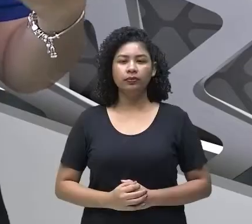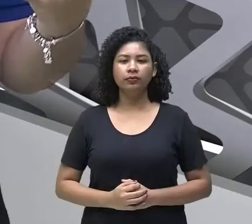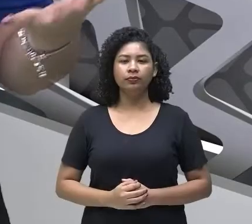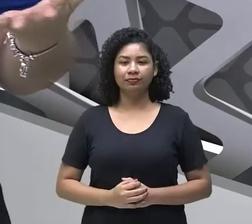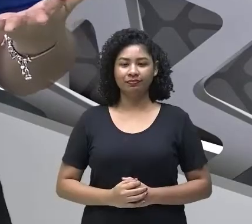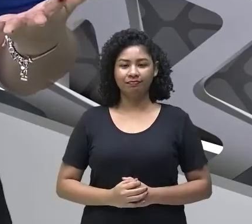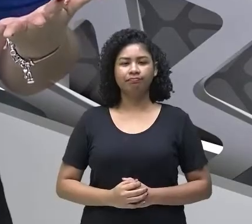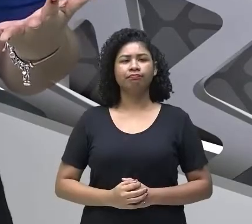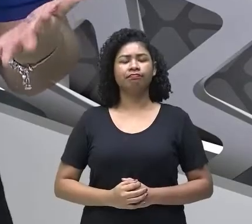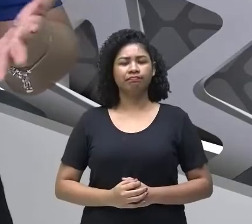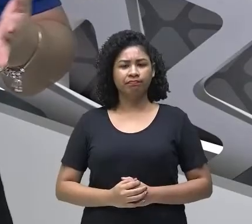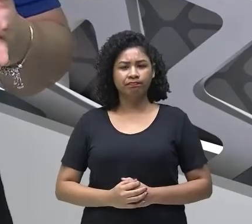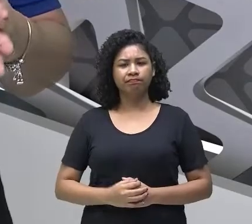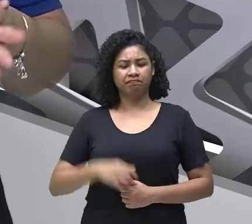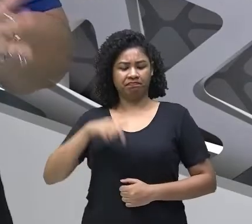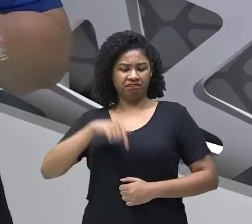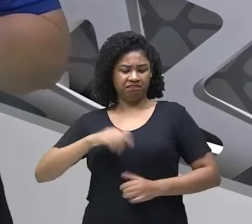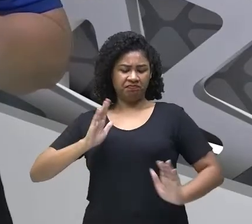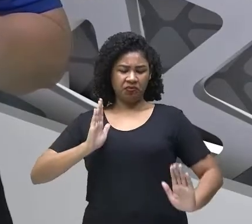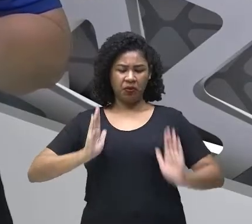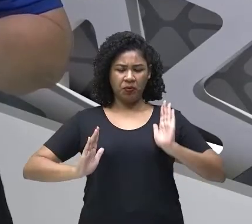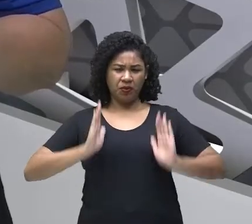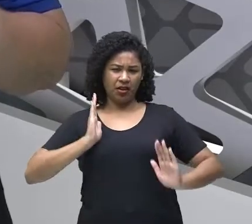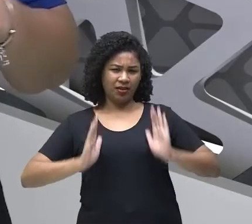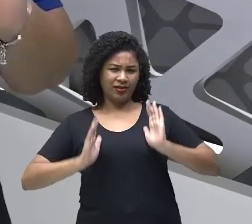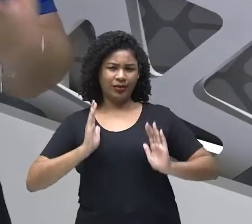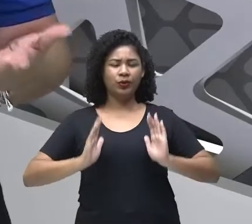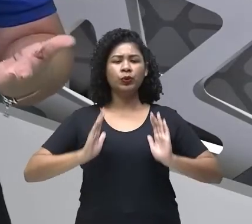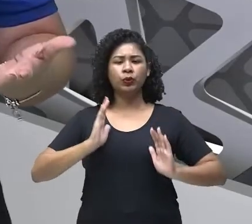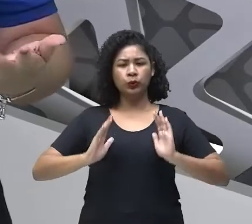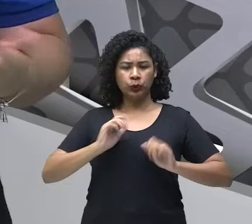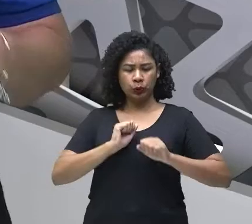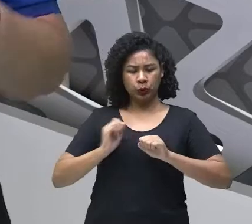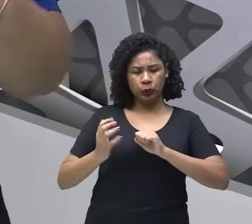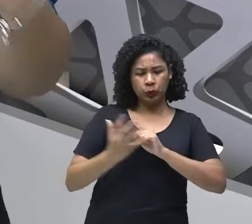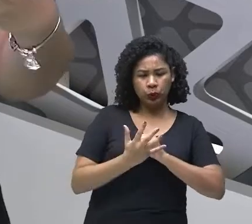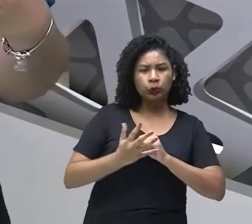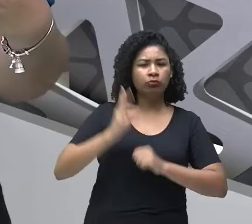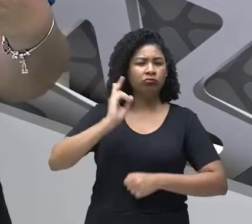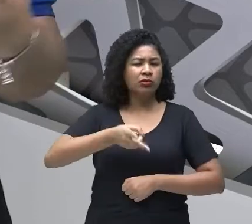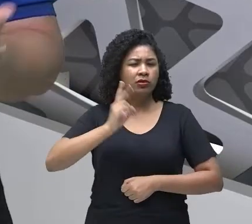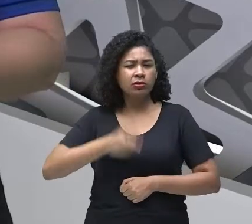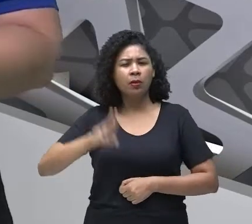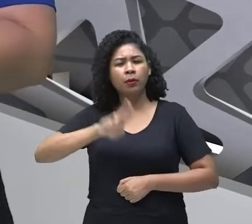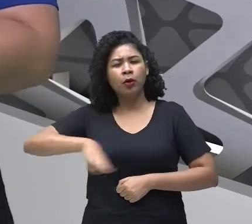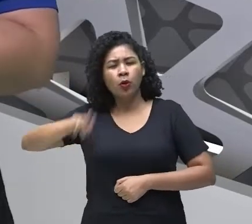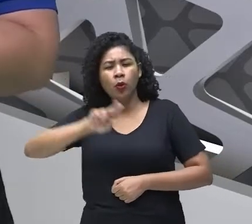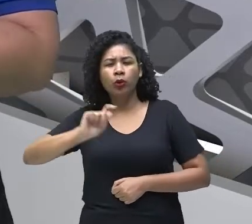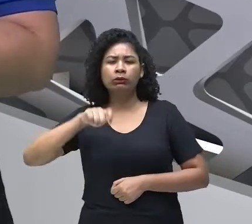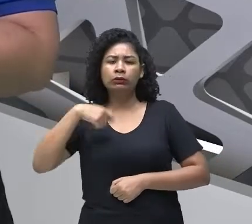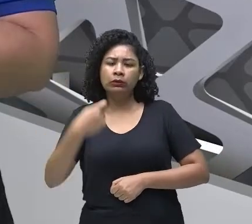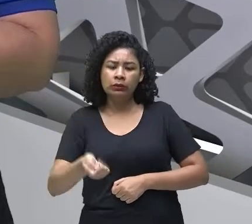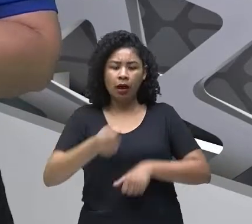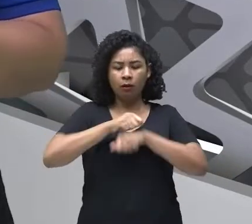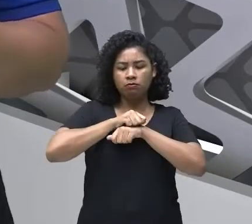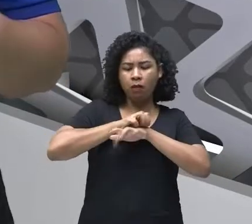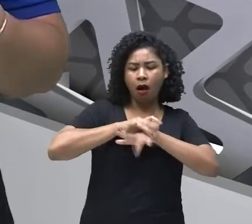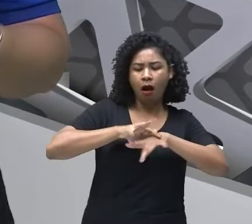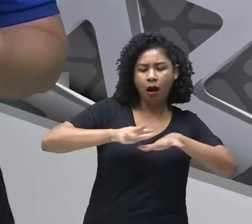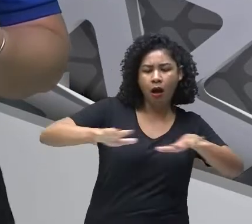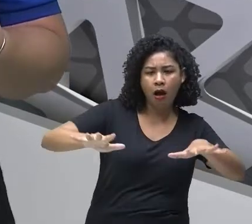Muito se ouviu falar nesses últimos tempos em pandemia, em surtos. Como é que isso